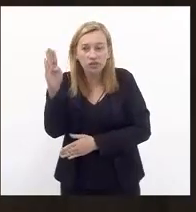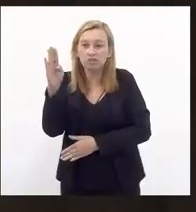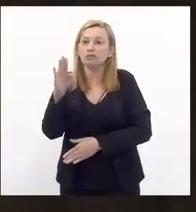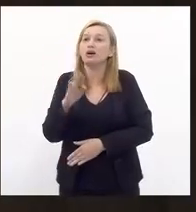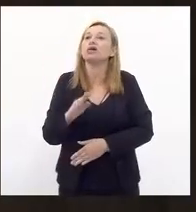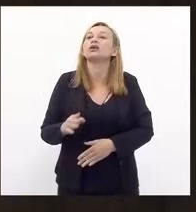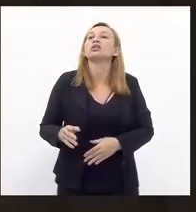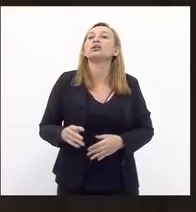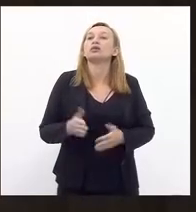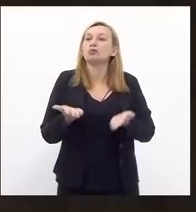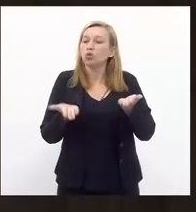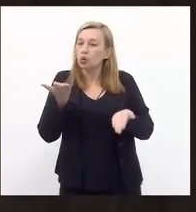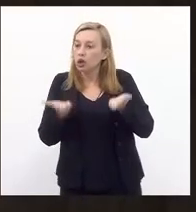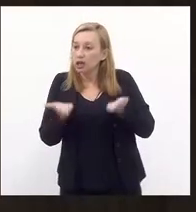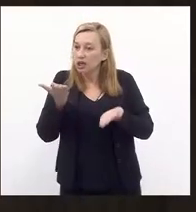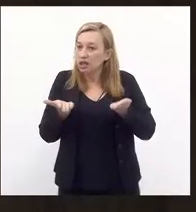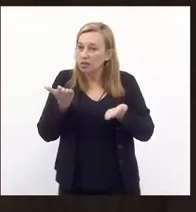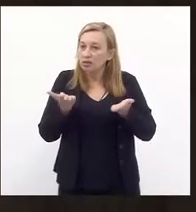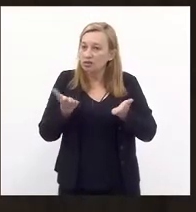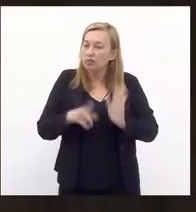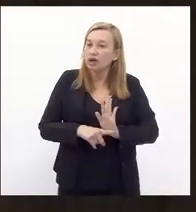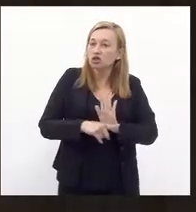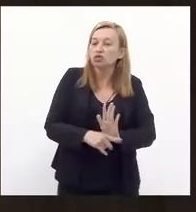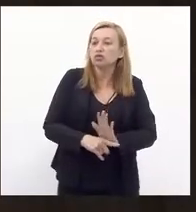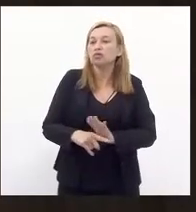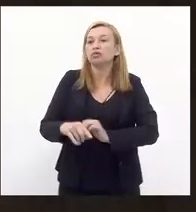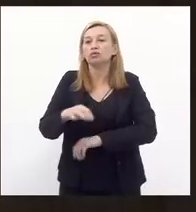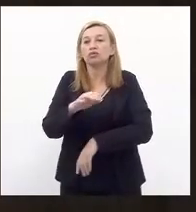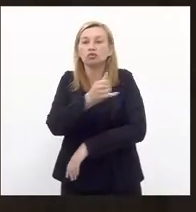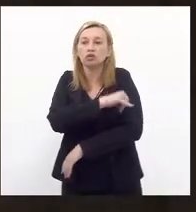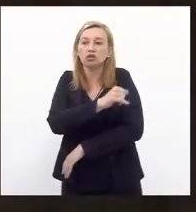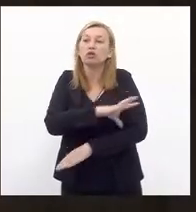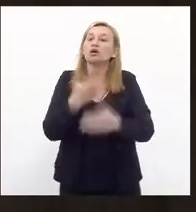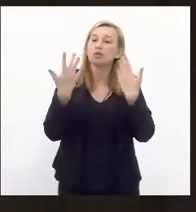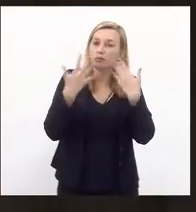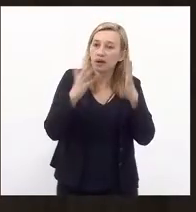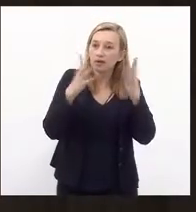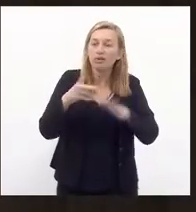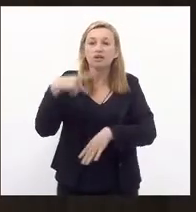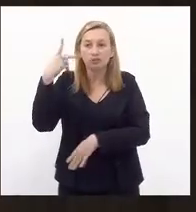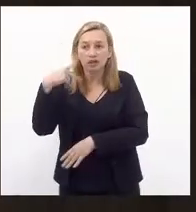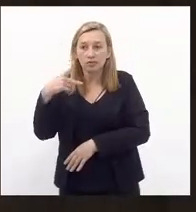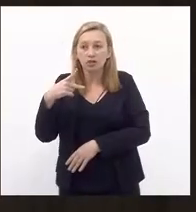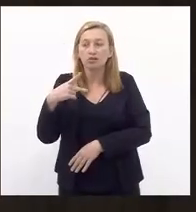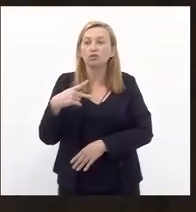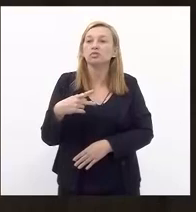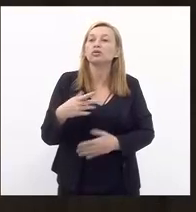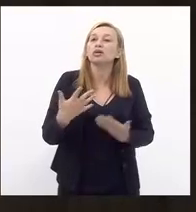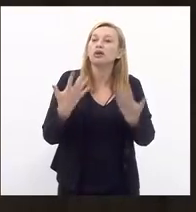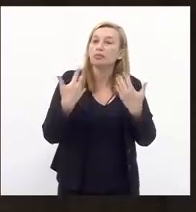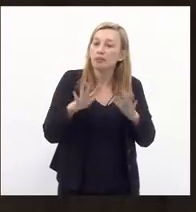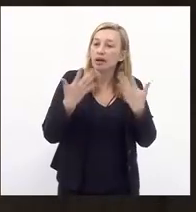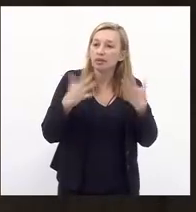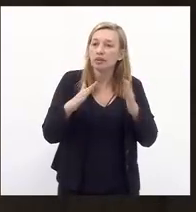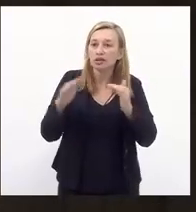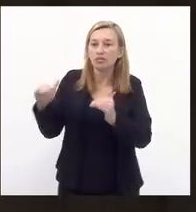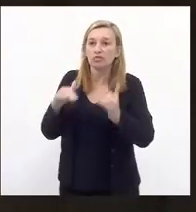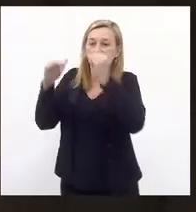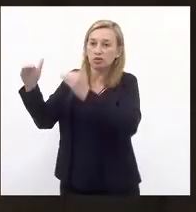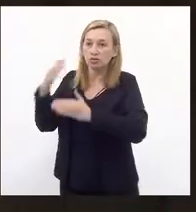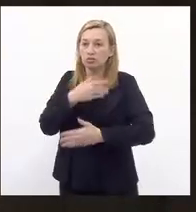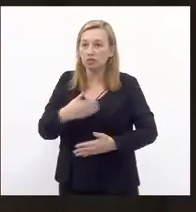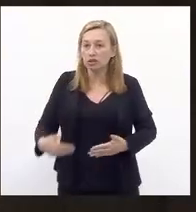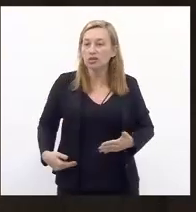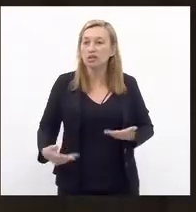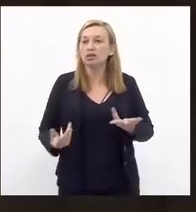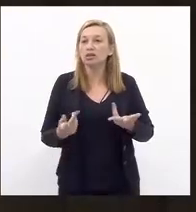para o reequilíbrio e para retificação do Rio de Janeiro Parabéns ao Parlamento Fluminense parabéns a vossa excelência